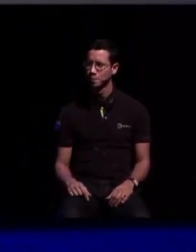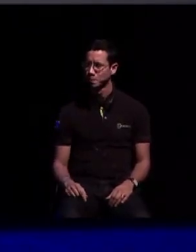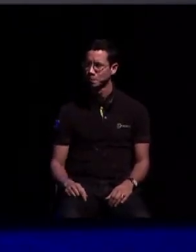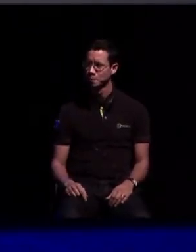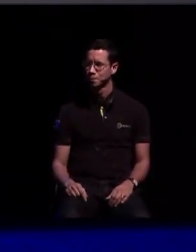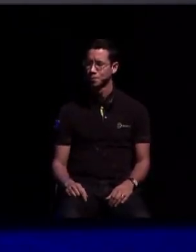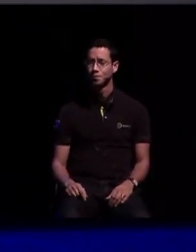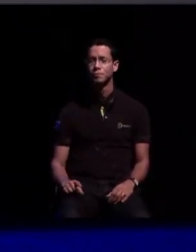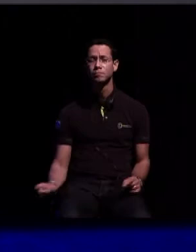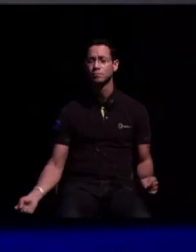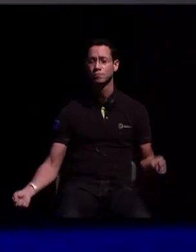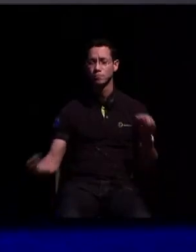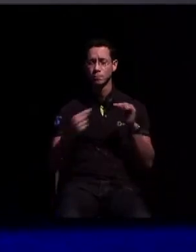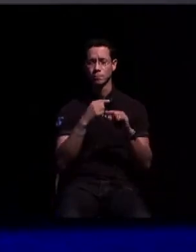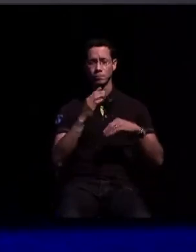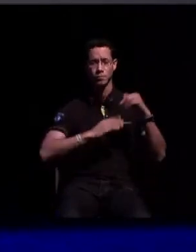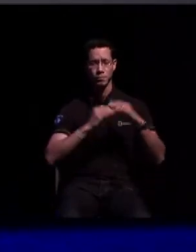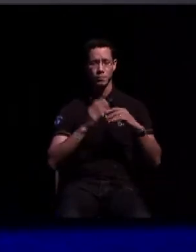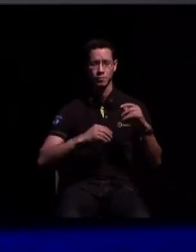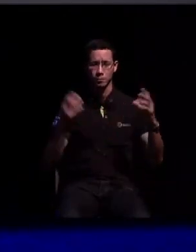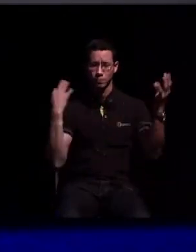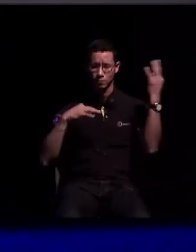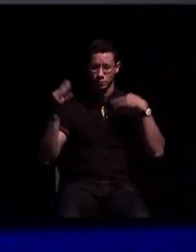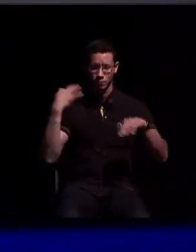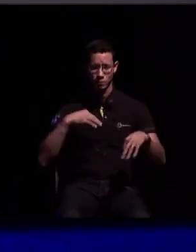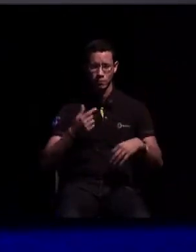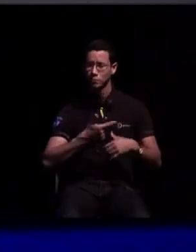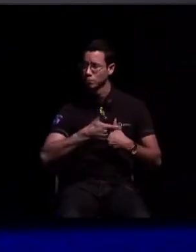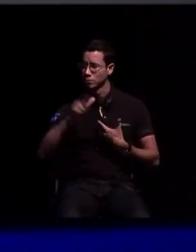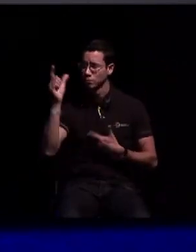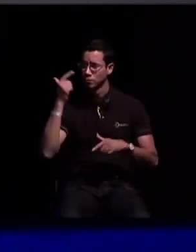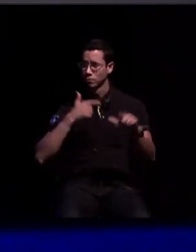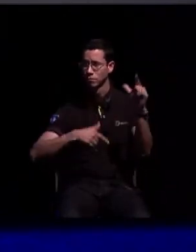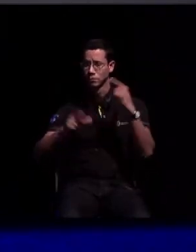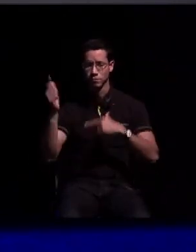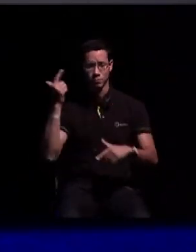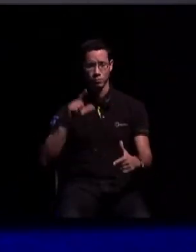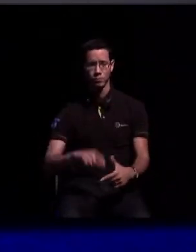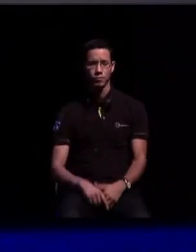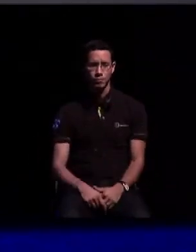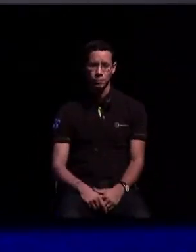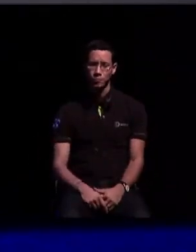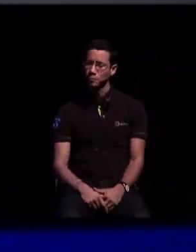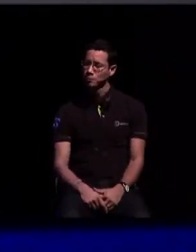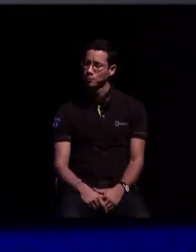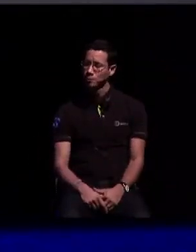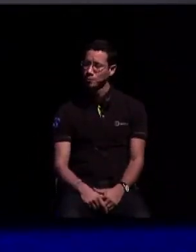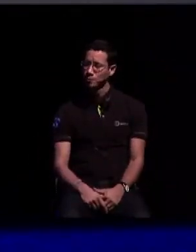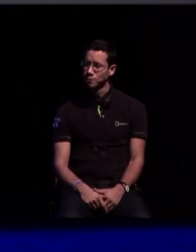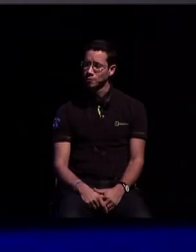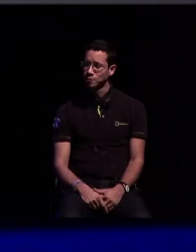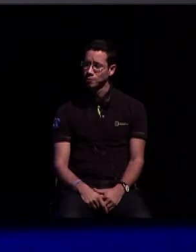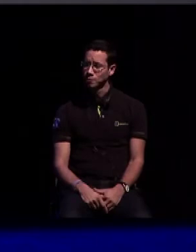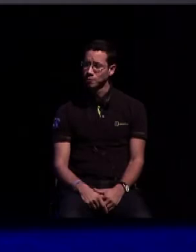prática turística e de todos os outros ramos. Né? E a visão